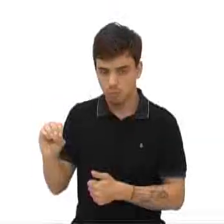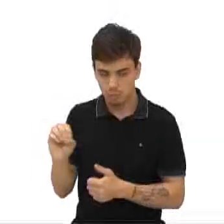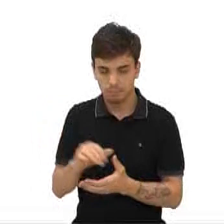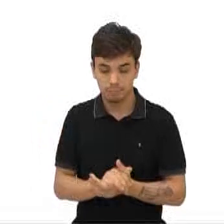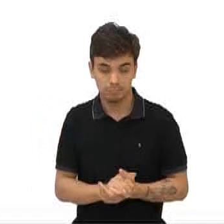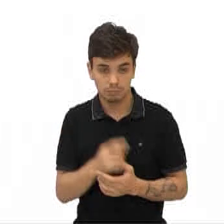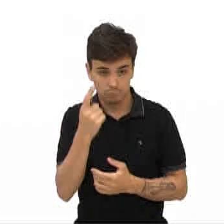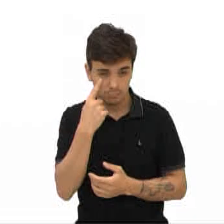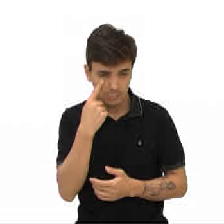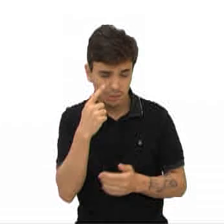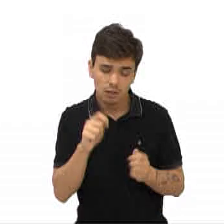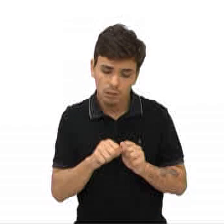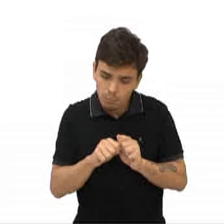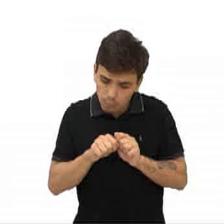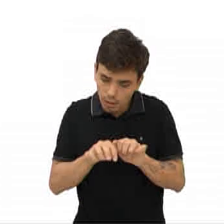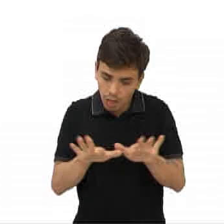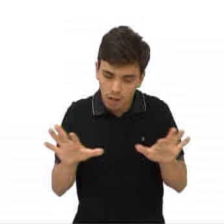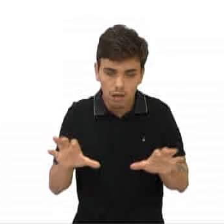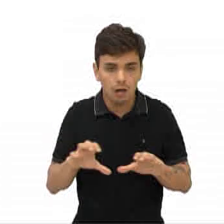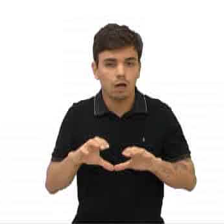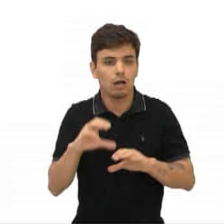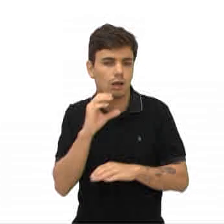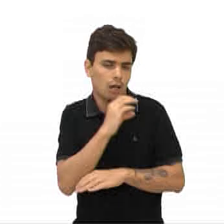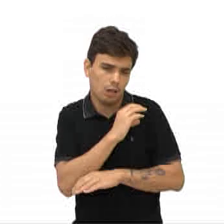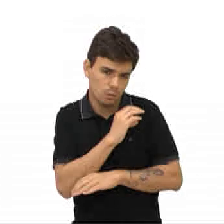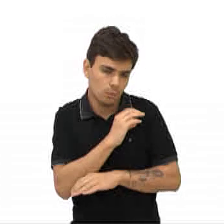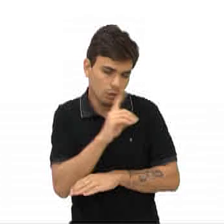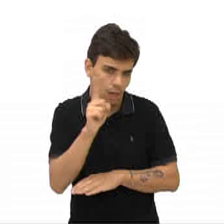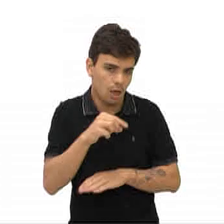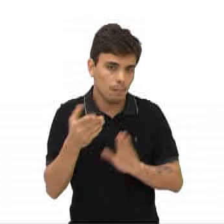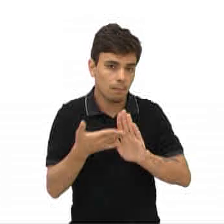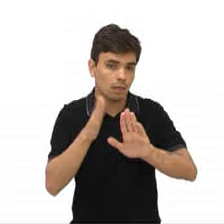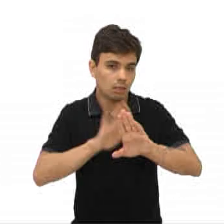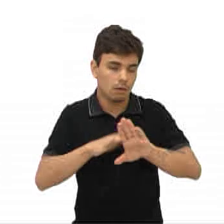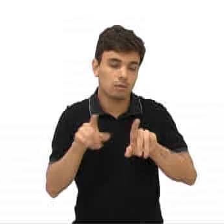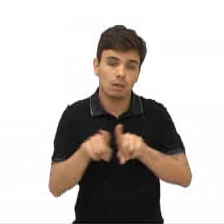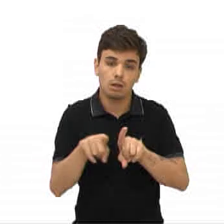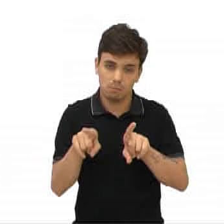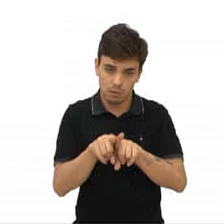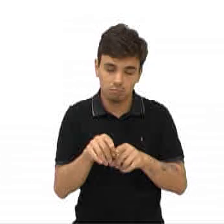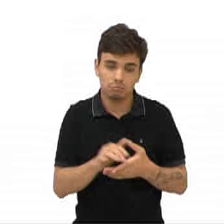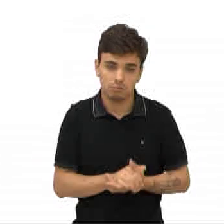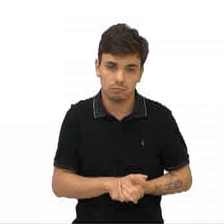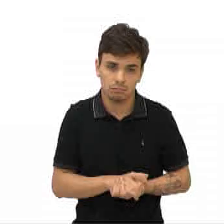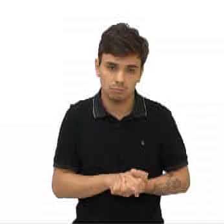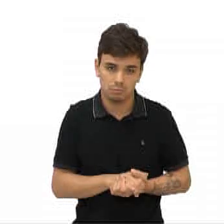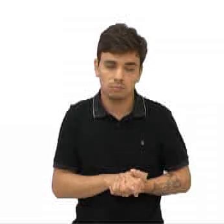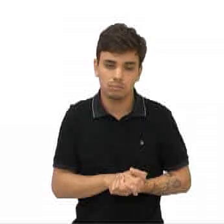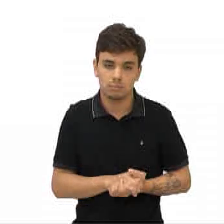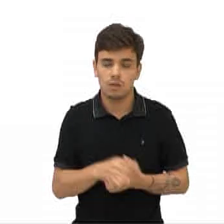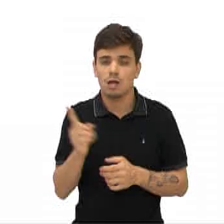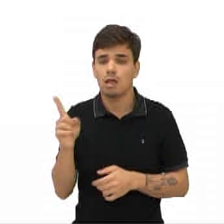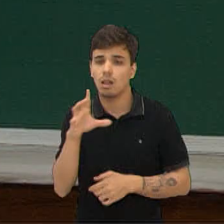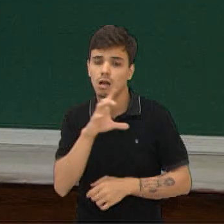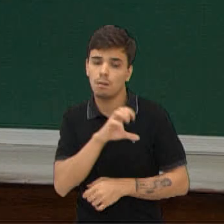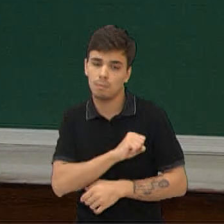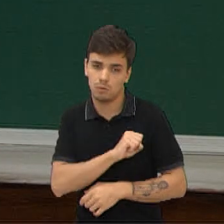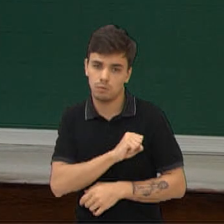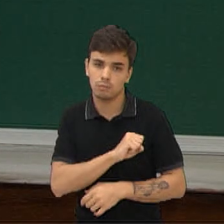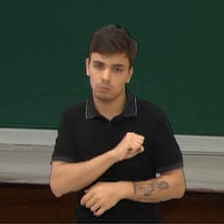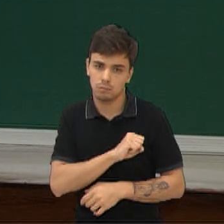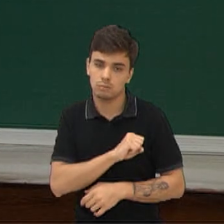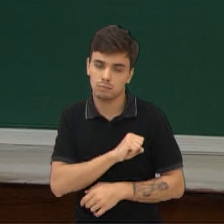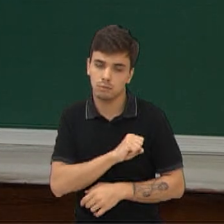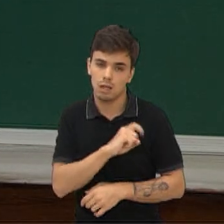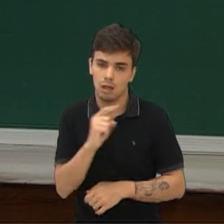calor. Transmitiu seu calor também é uma metáfora, né? Como que ela transmitiu o calor? Ela amou. É uma